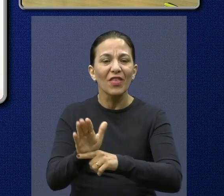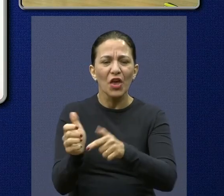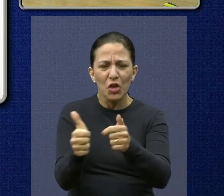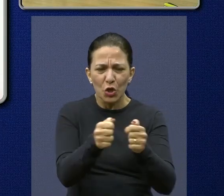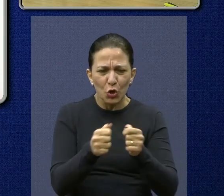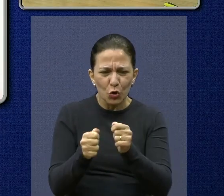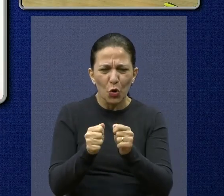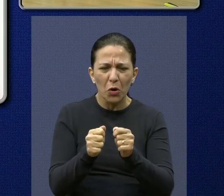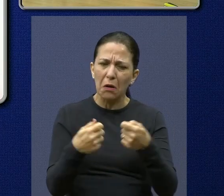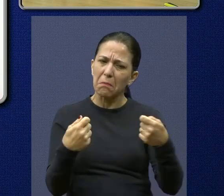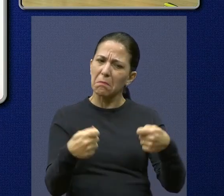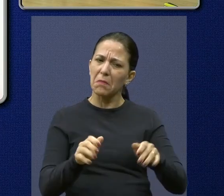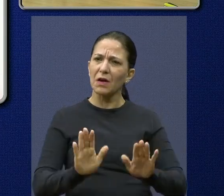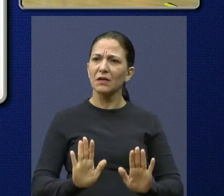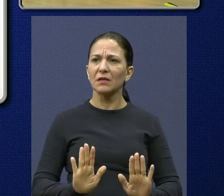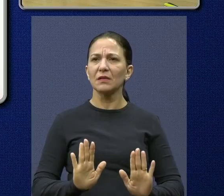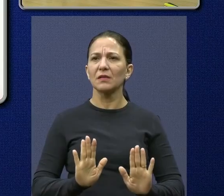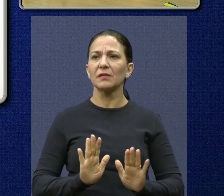jogos, é isso? Isso.